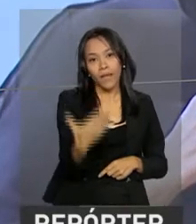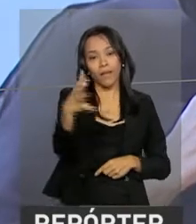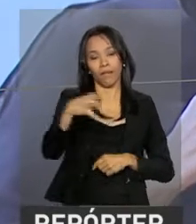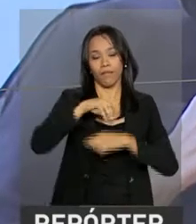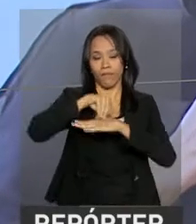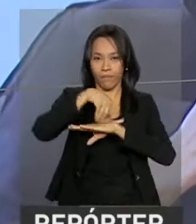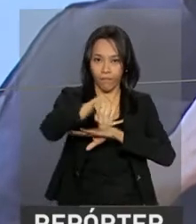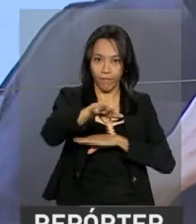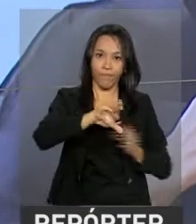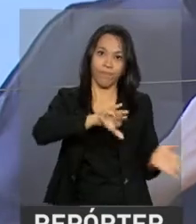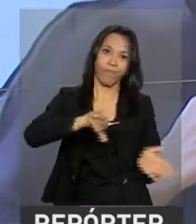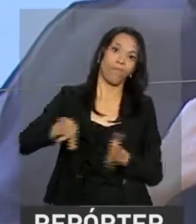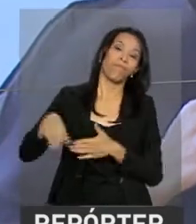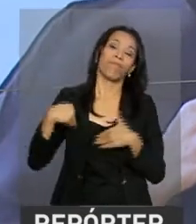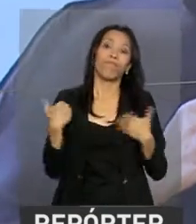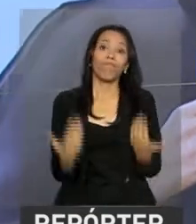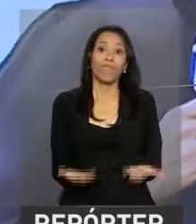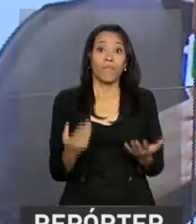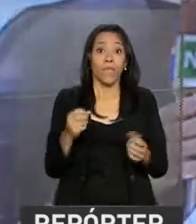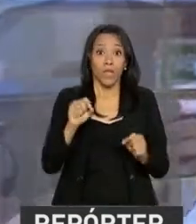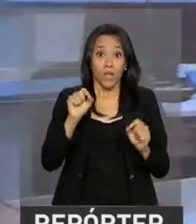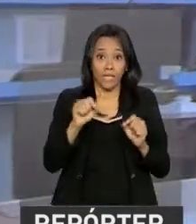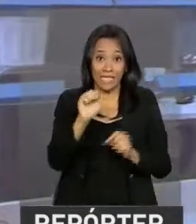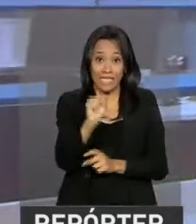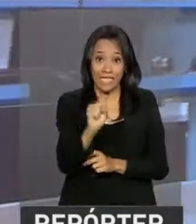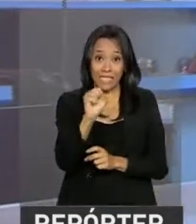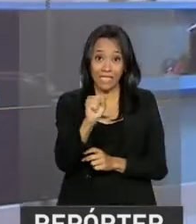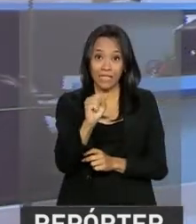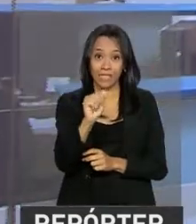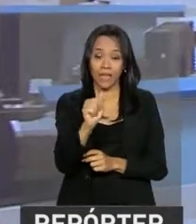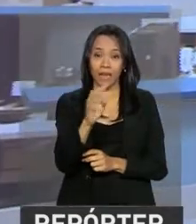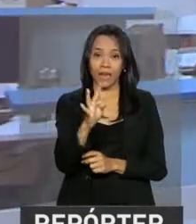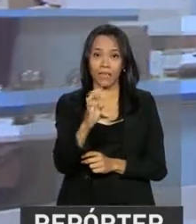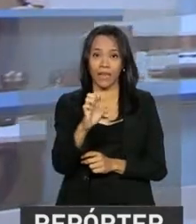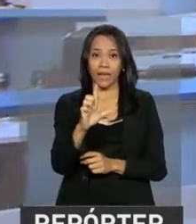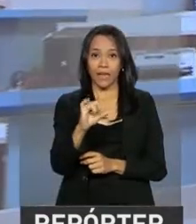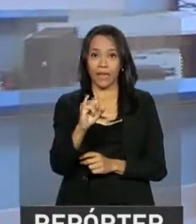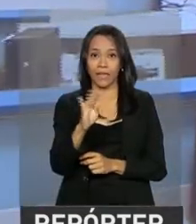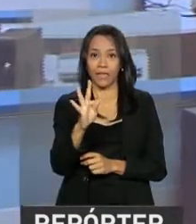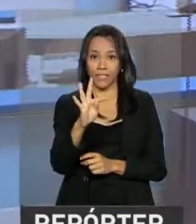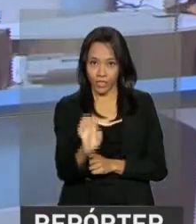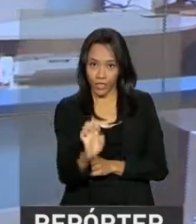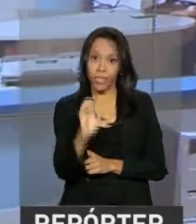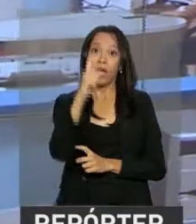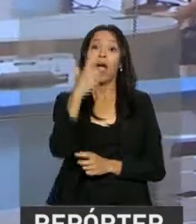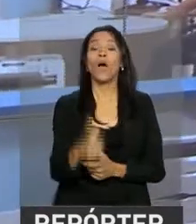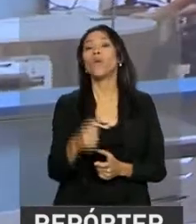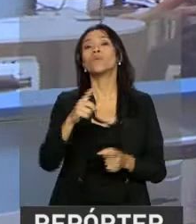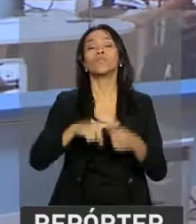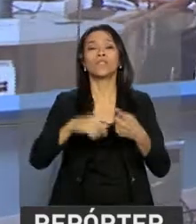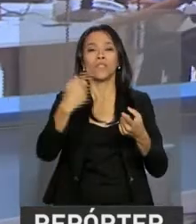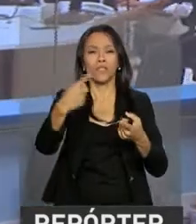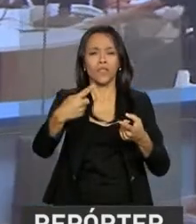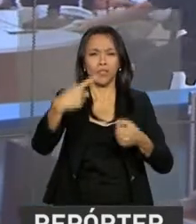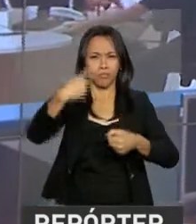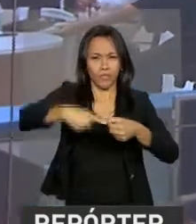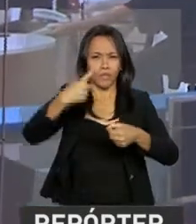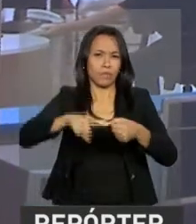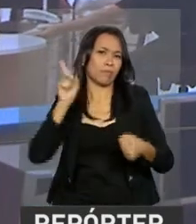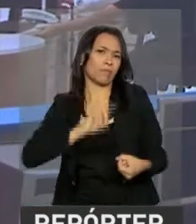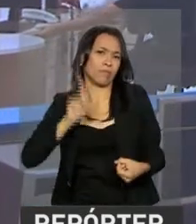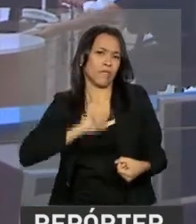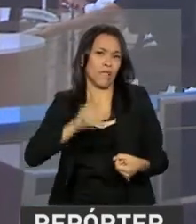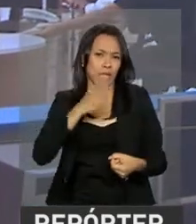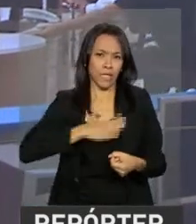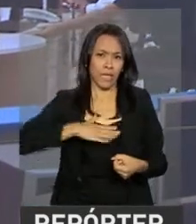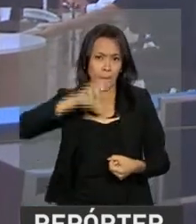suas informações e olha satélite desenvolvido por alunos de uma escola municipal de ubatuba em são paulo vai ser lançado daqui a pouco